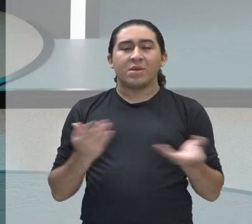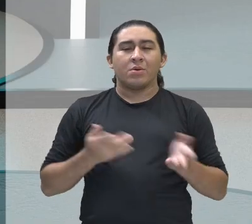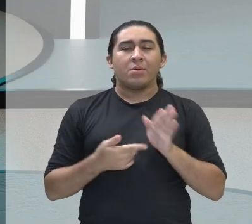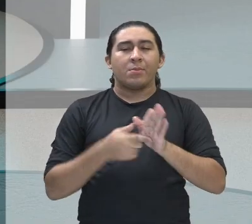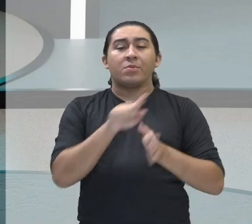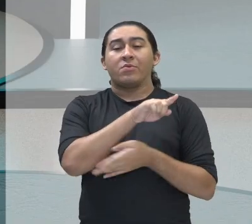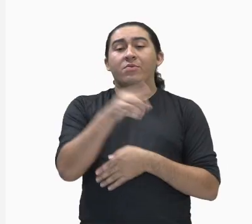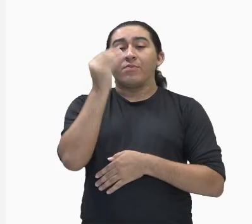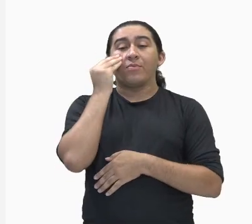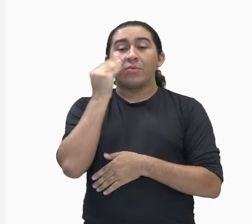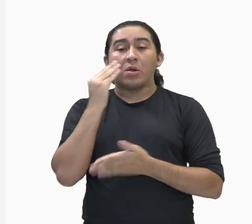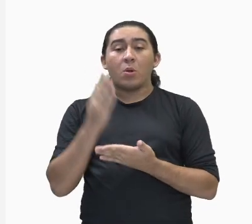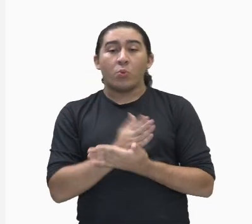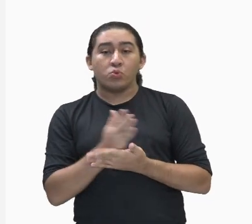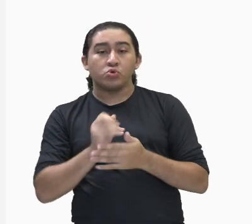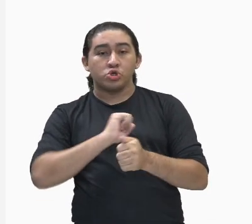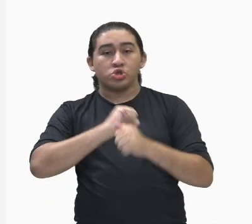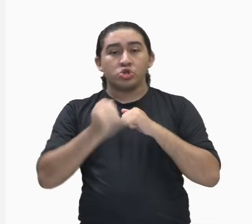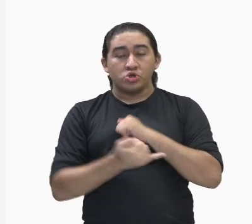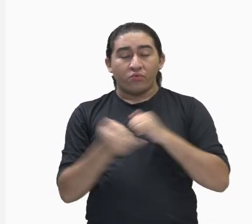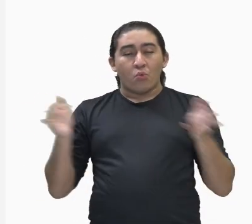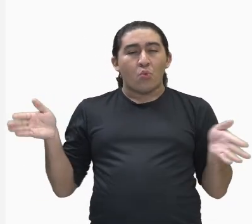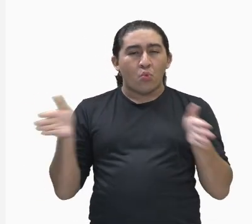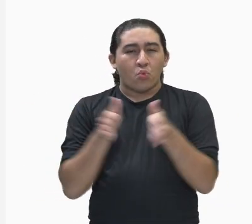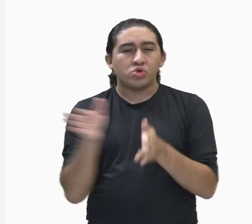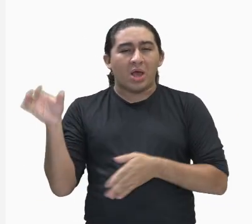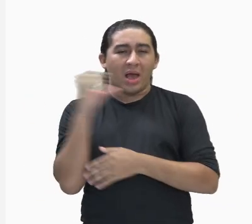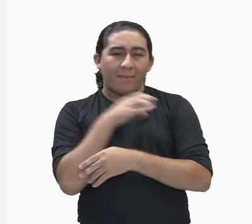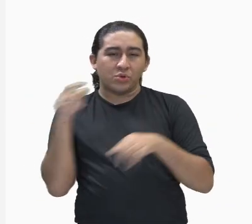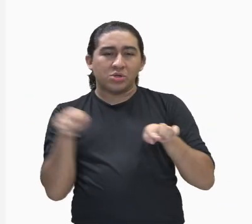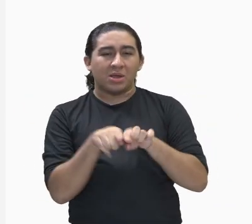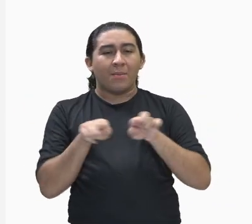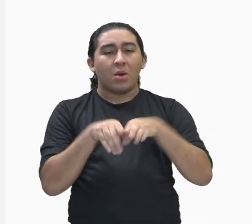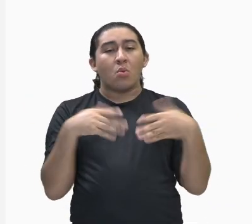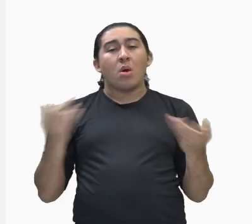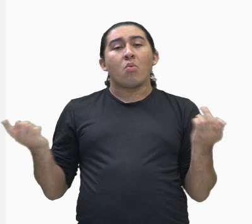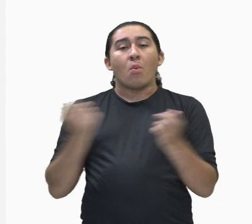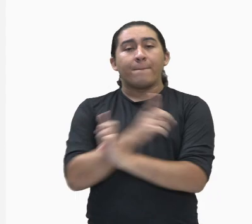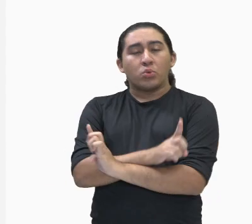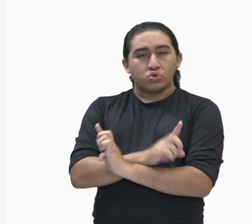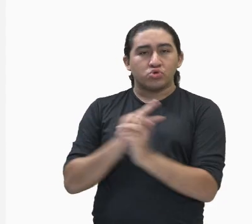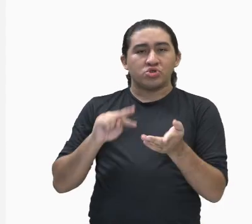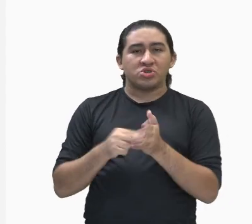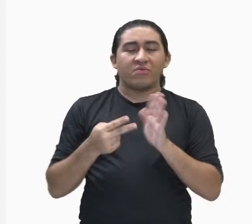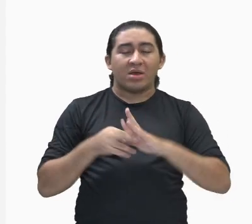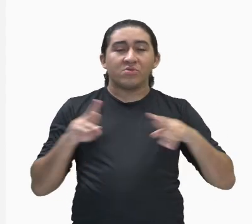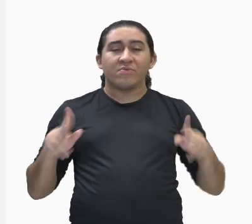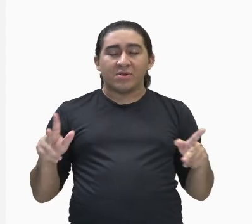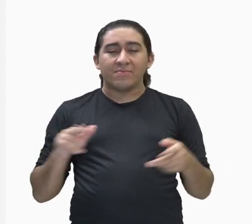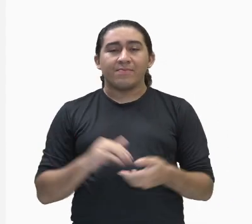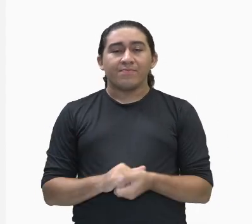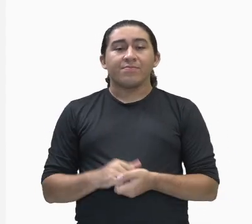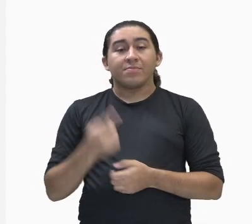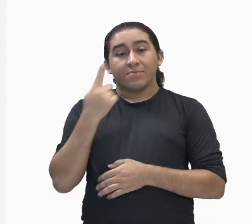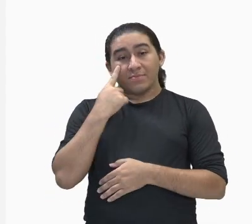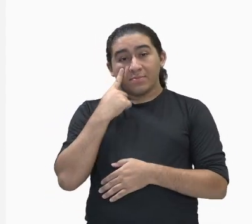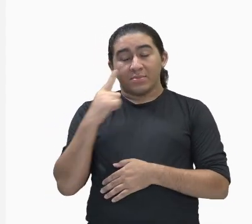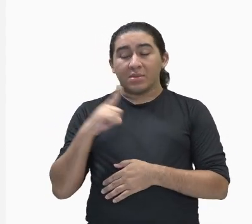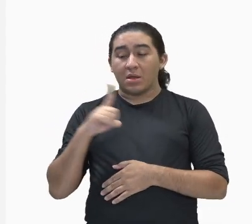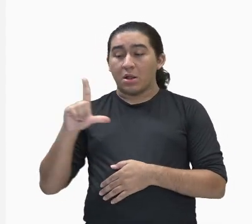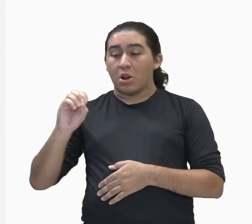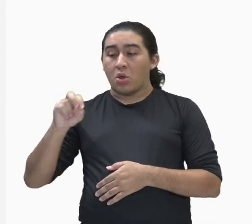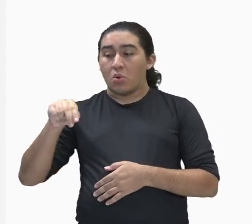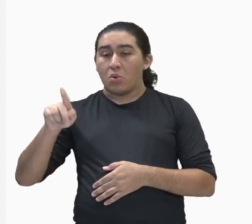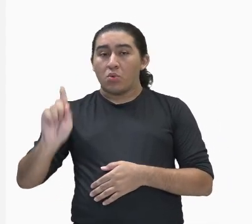vocês agora alguns adjetivos curtos e a sua função oposta, né? O seu significado oposto também. Então, eu tenho aqui long, que